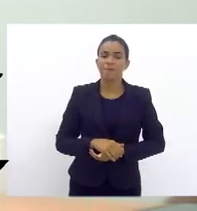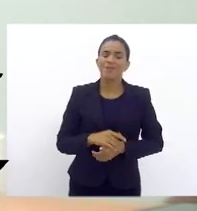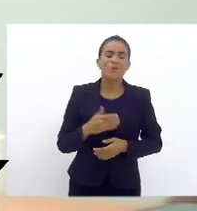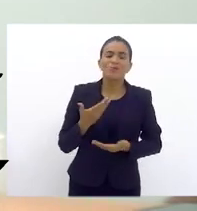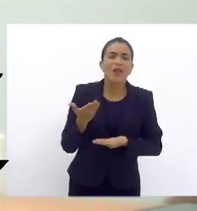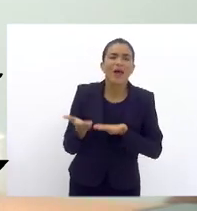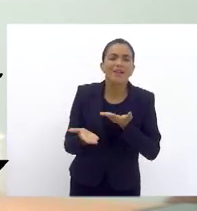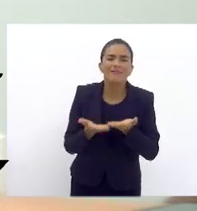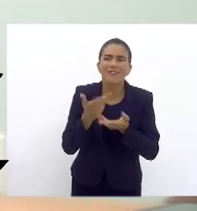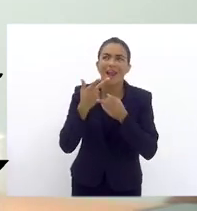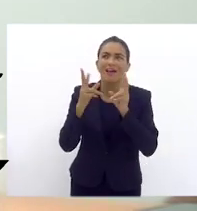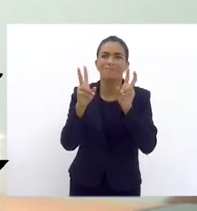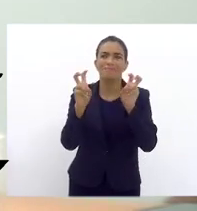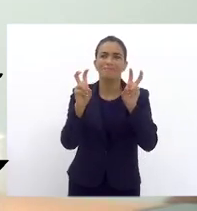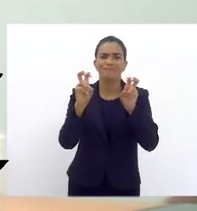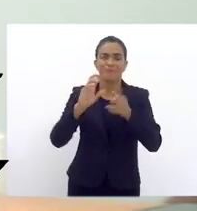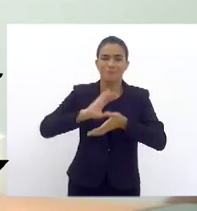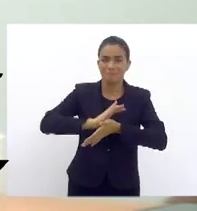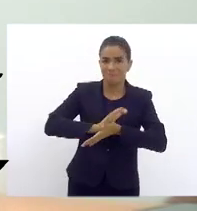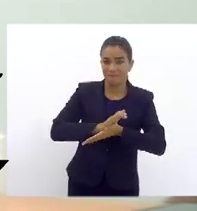tratar de preconceito